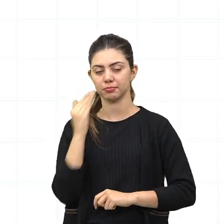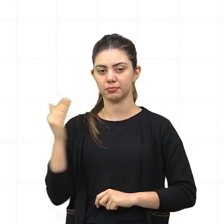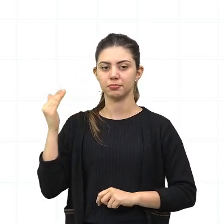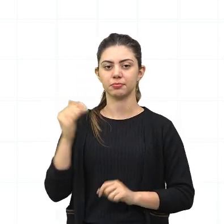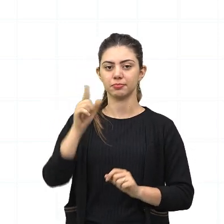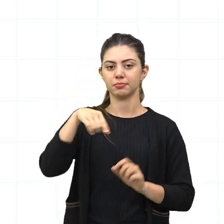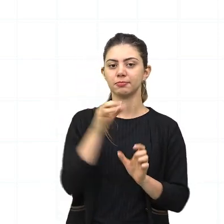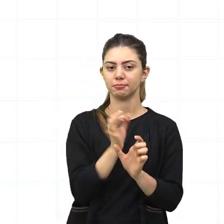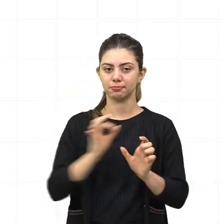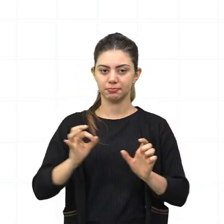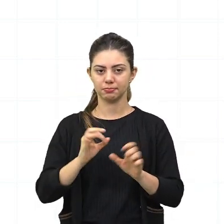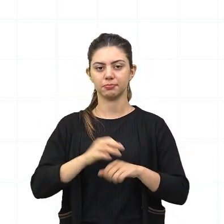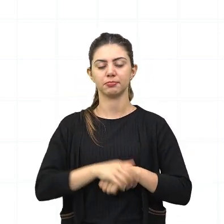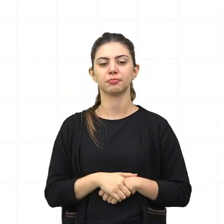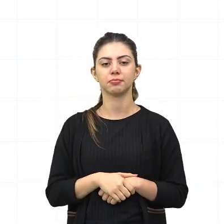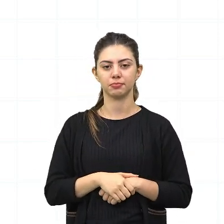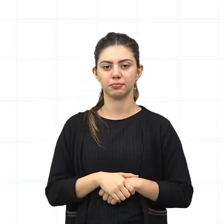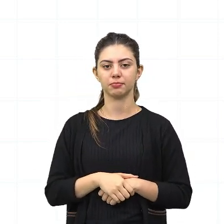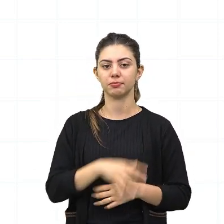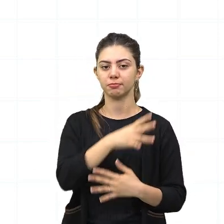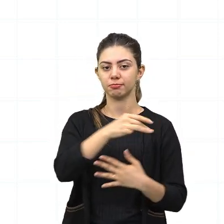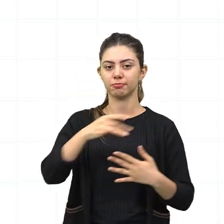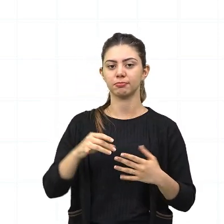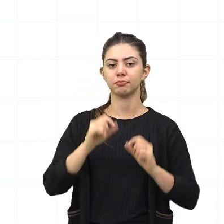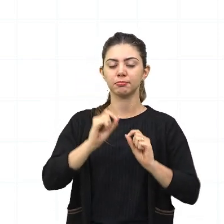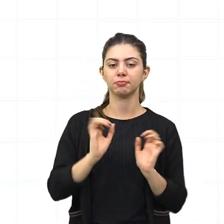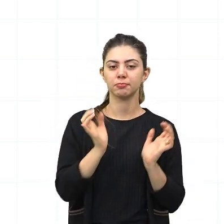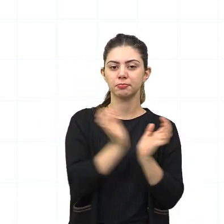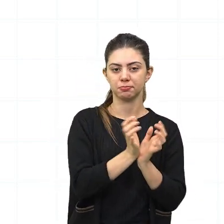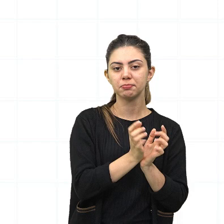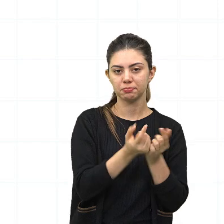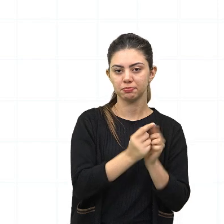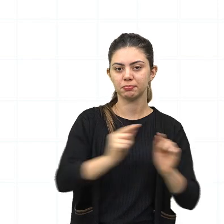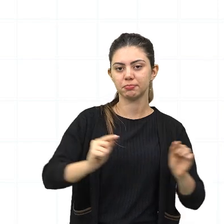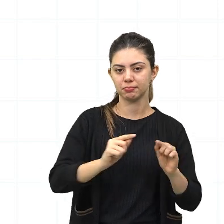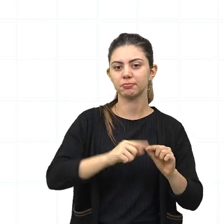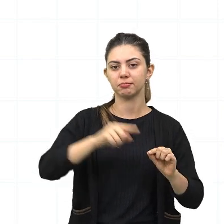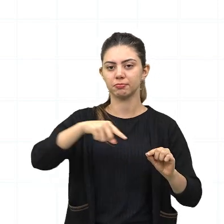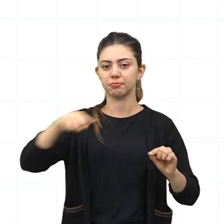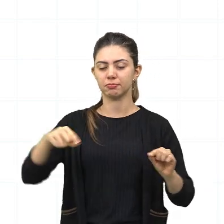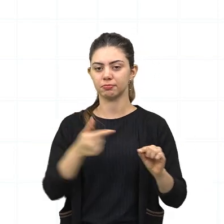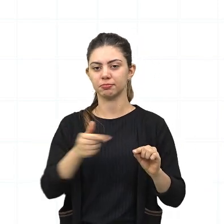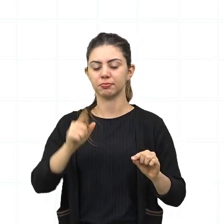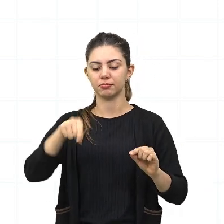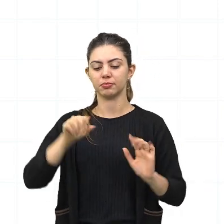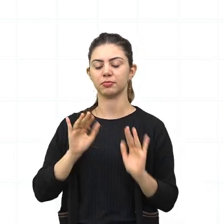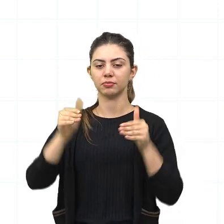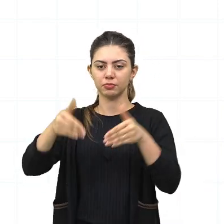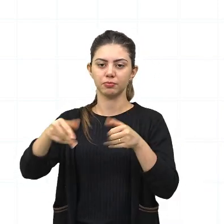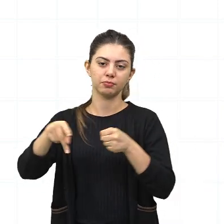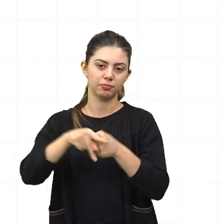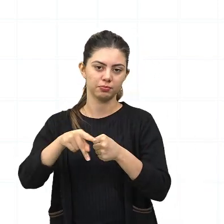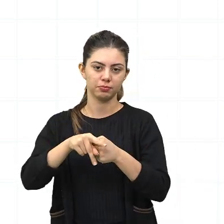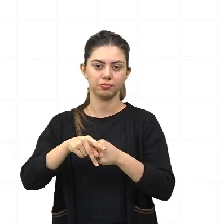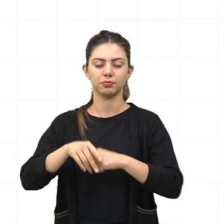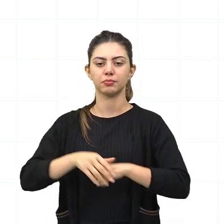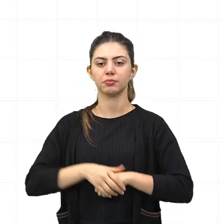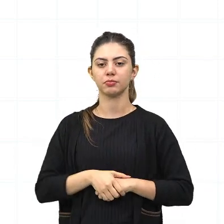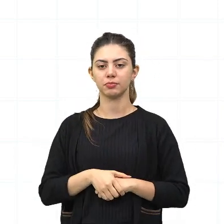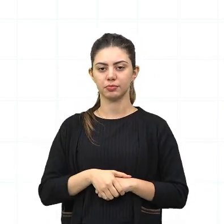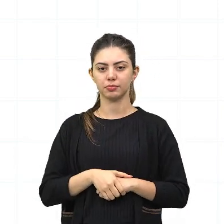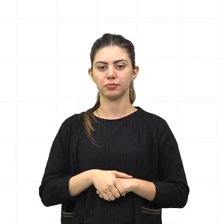de conhecimento, morfossintaxe, e o nosso detalhamento são as classes gramaticais invariáveis,